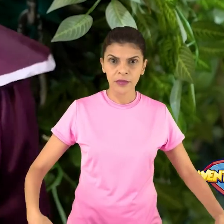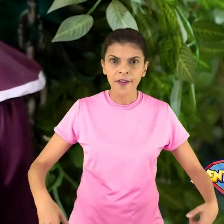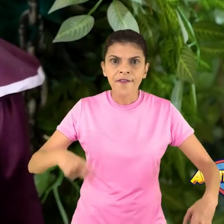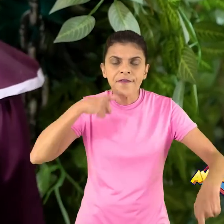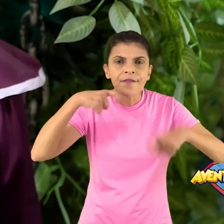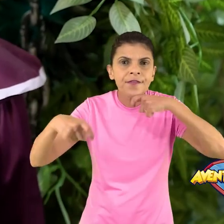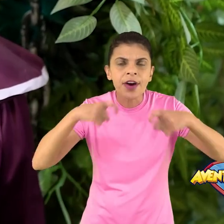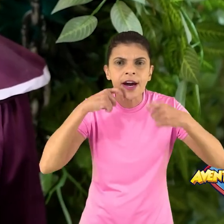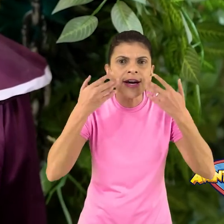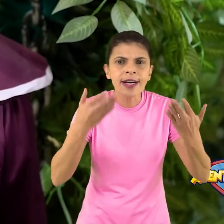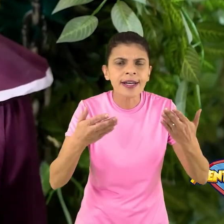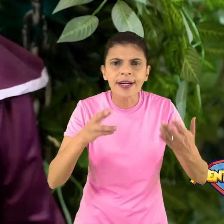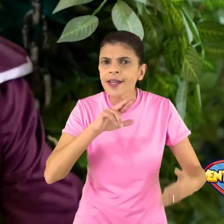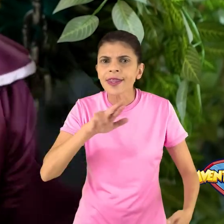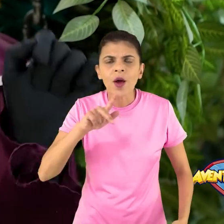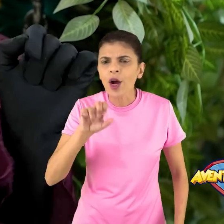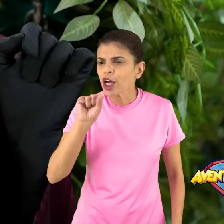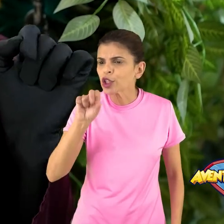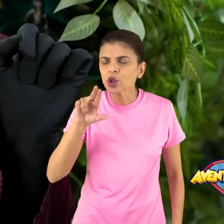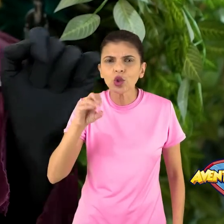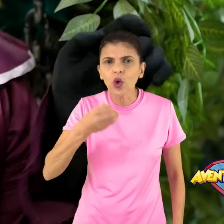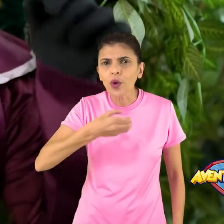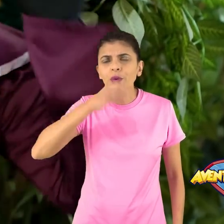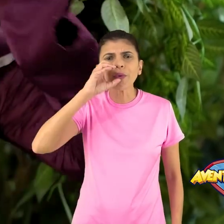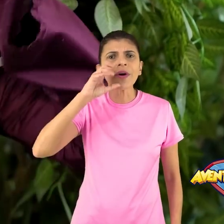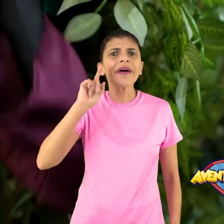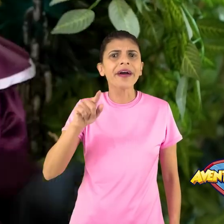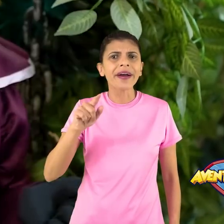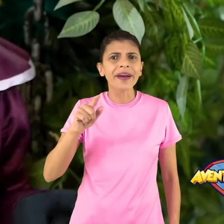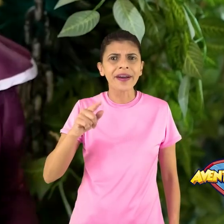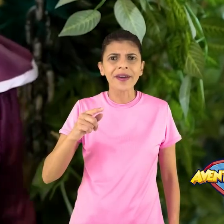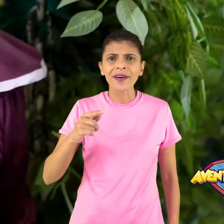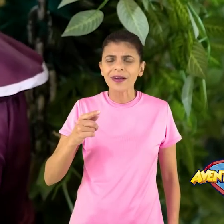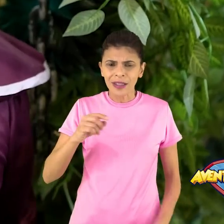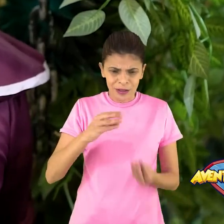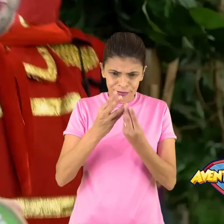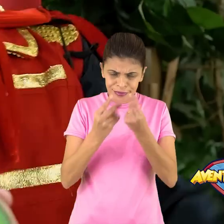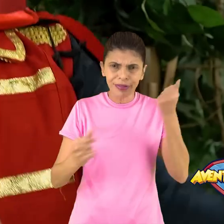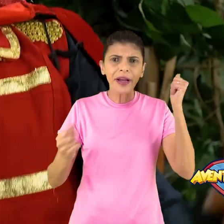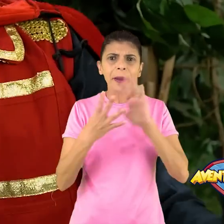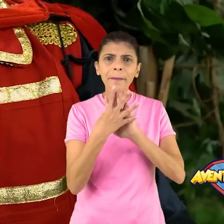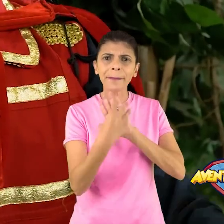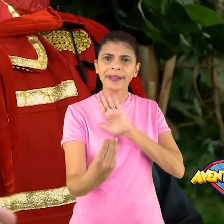Vampi, isso não é suco, é a poção da imitação!